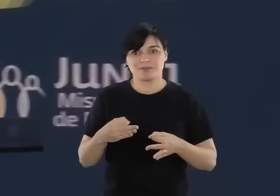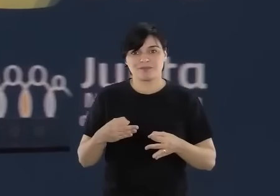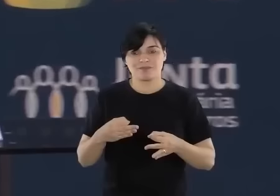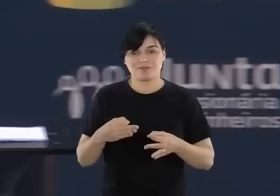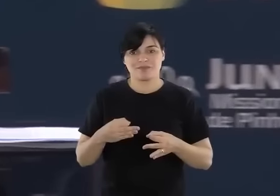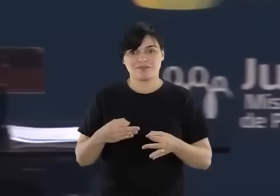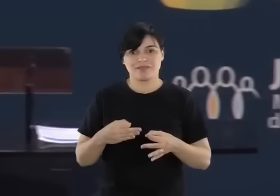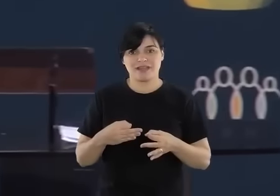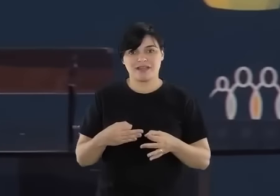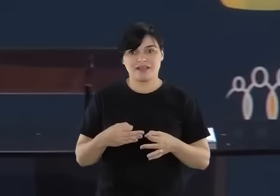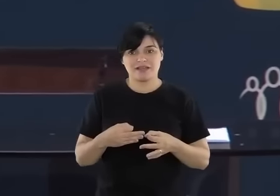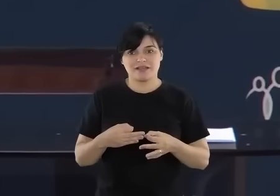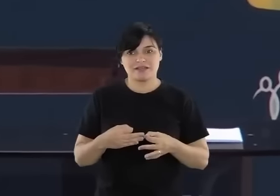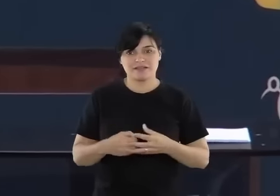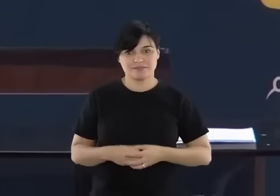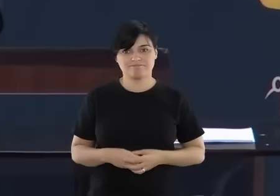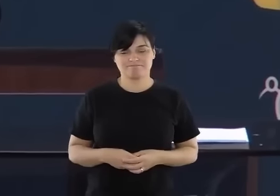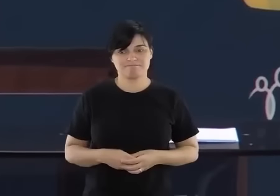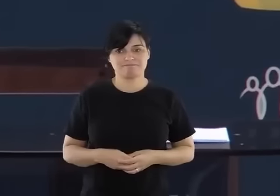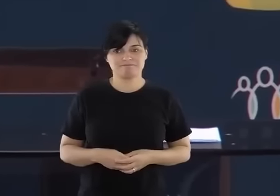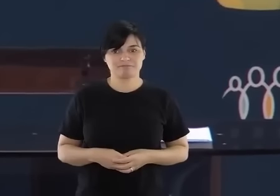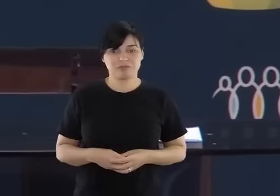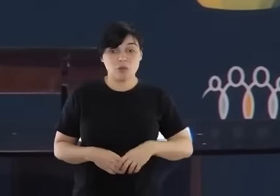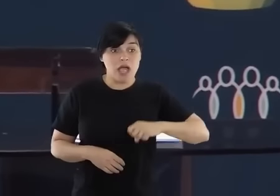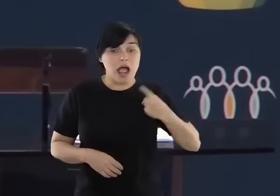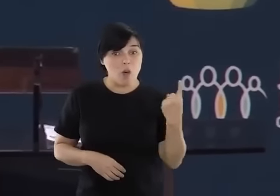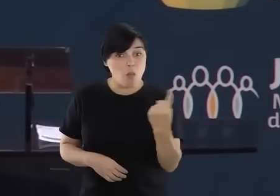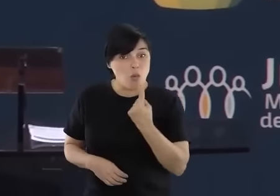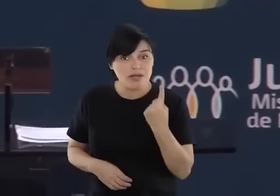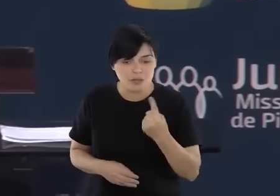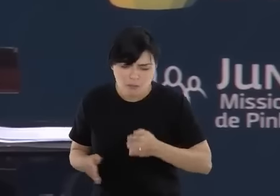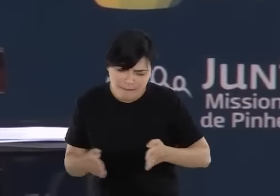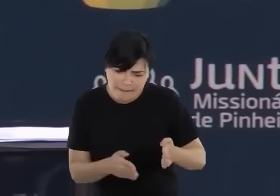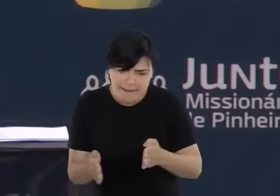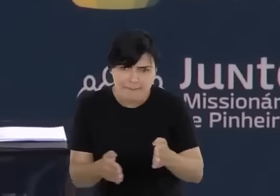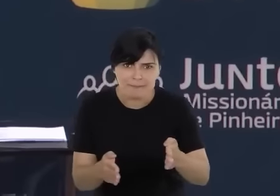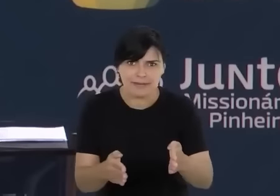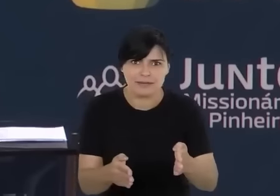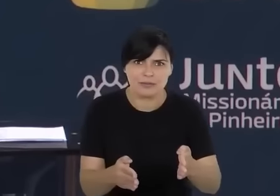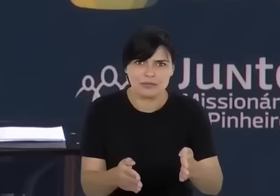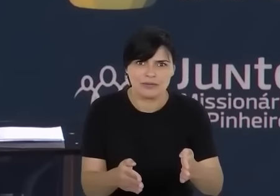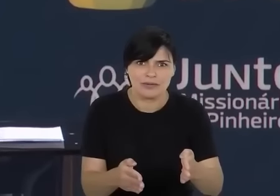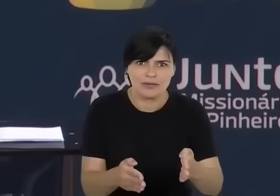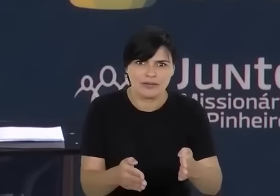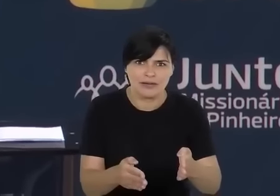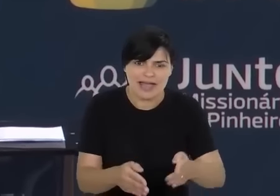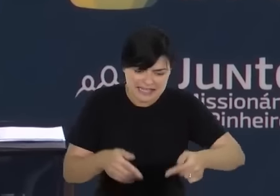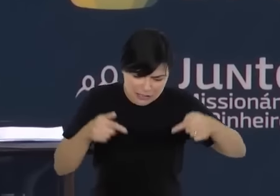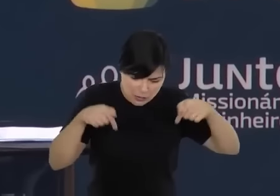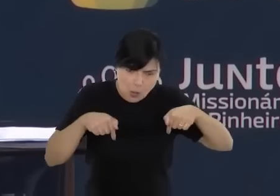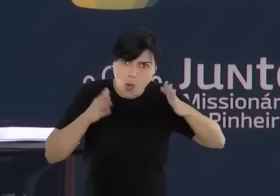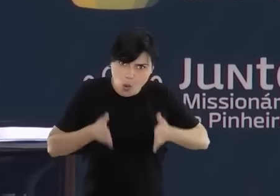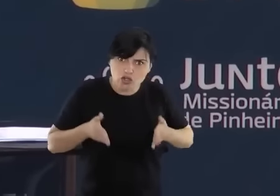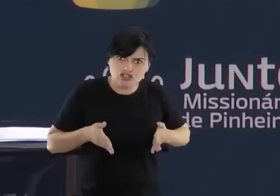você e eu enfrentarmos o justo Juiz de Deus e Saímos de lá justificados é se hoje nós nos arrependermos se hoje nós